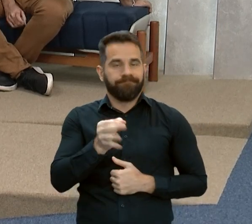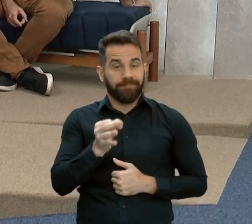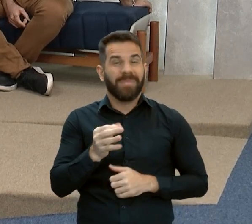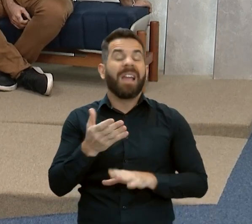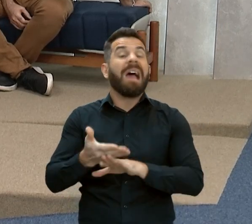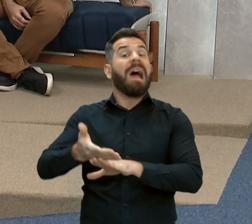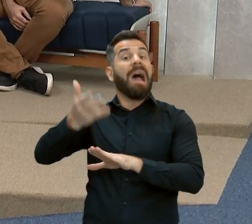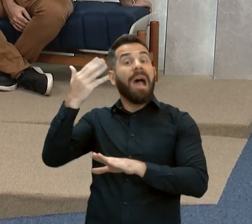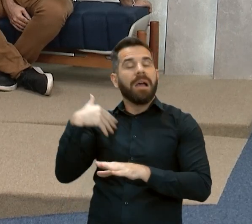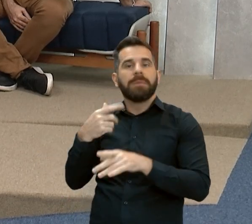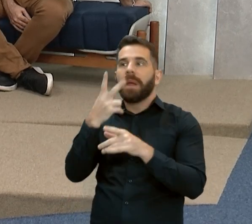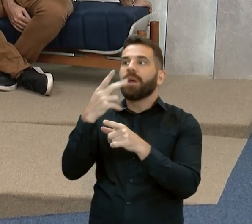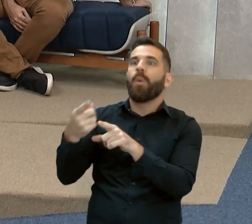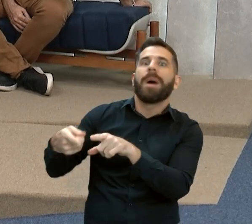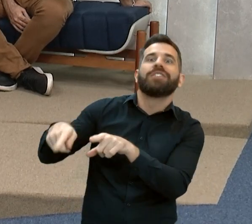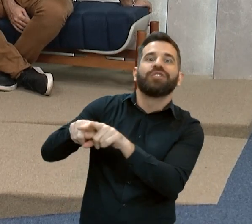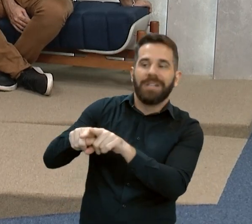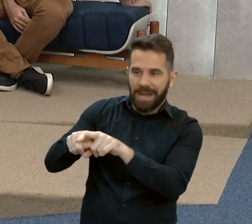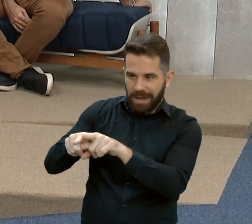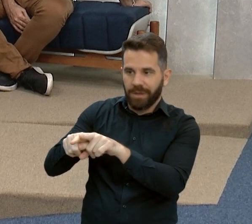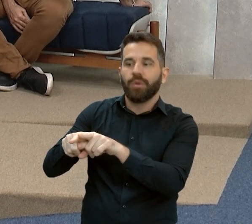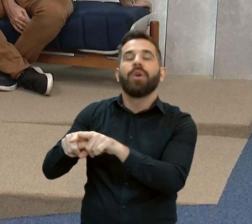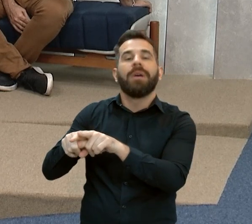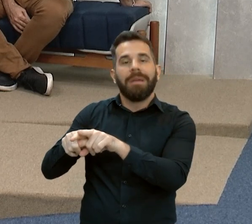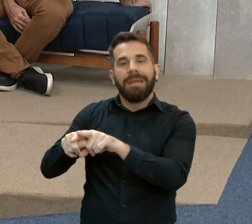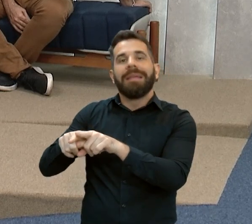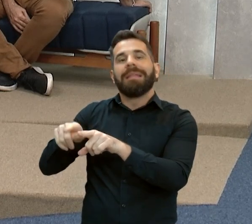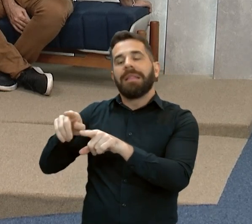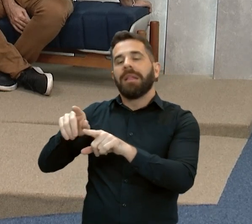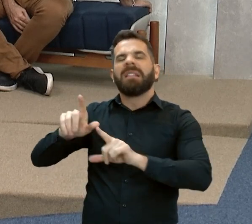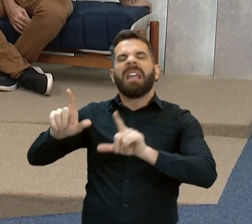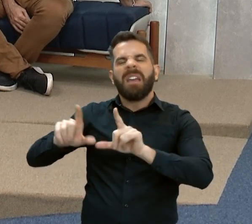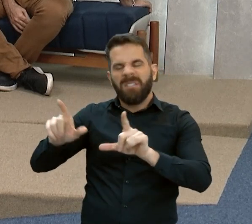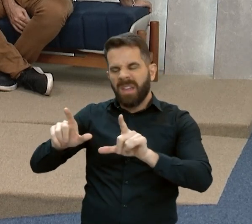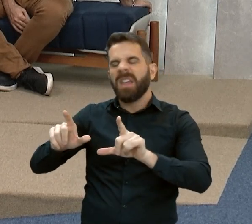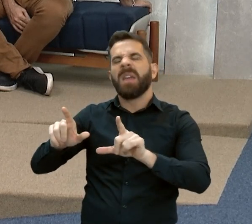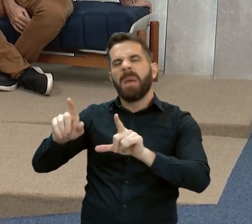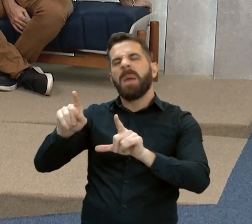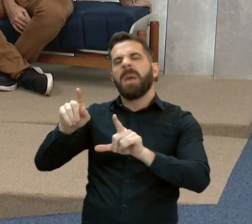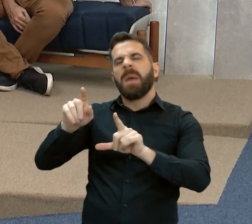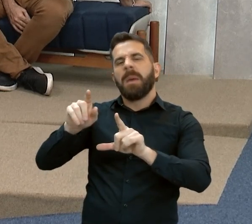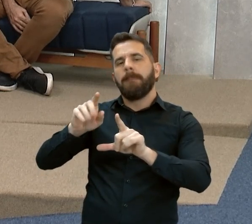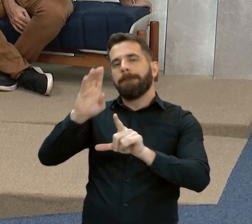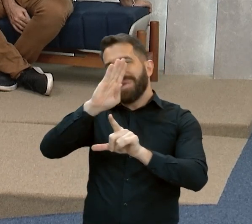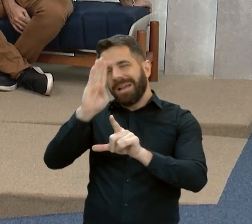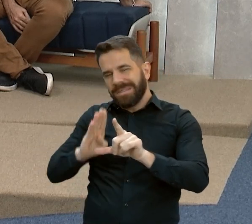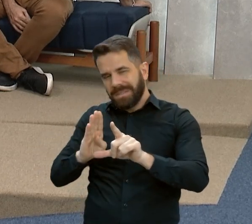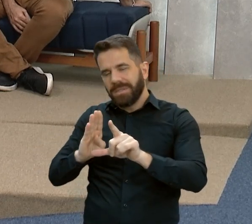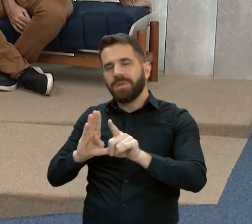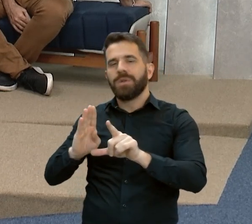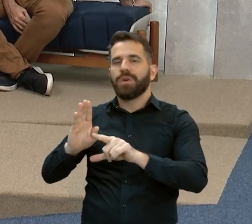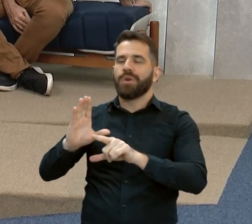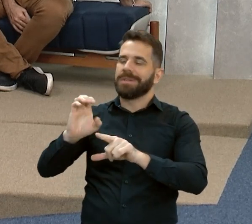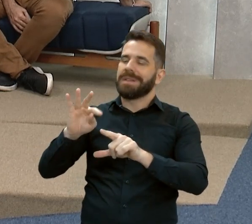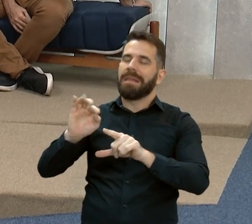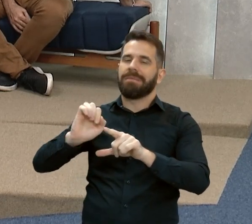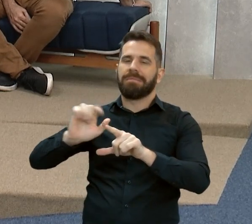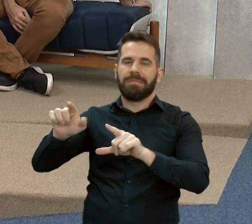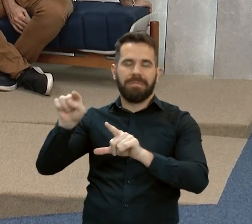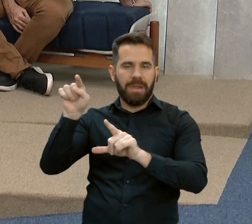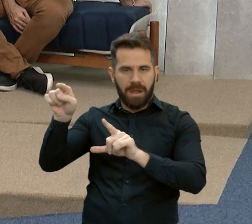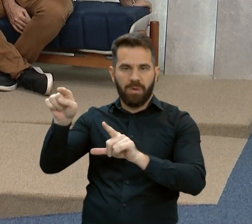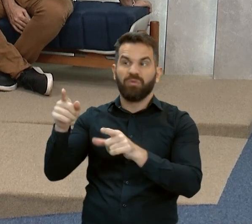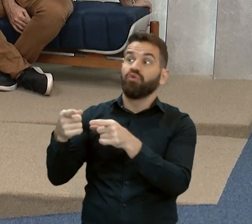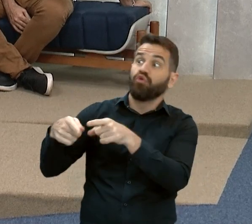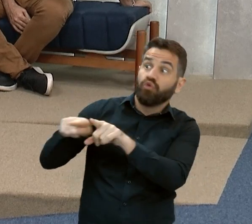Brasil Central, né, inicialmente. Só depois ele vai falar um pouquinho de como é que foi essa transição para nós temos a nossa própria torre, que também foi